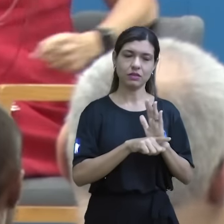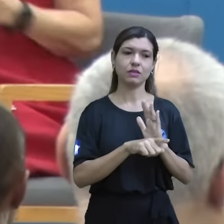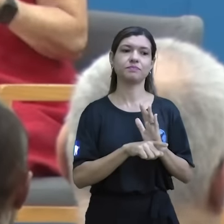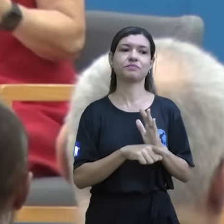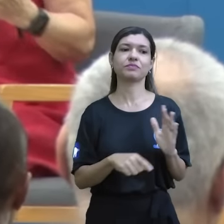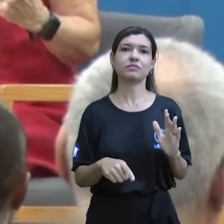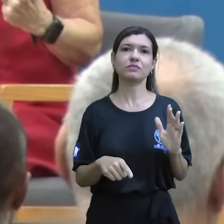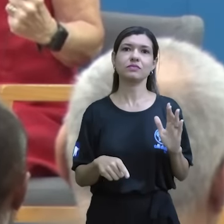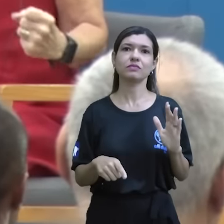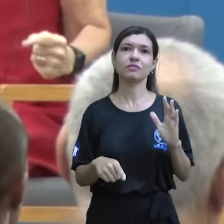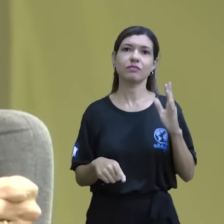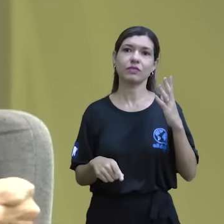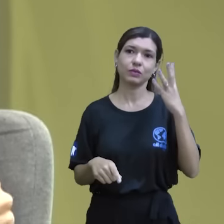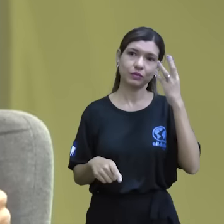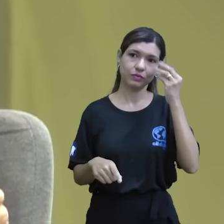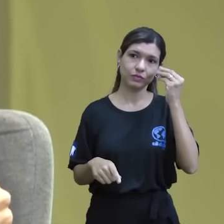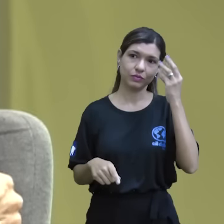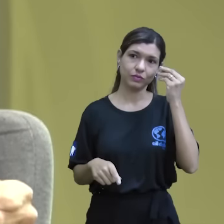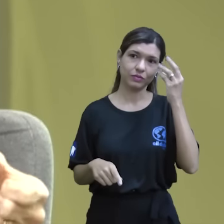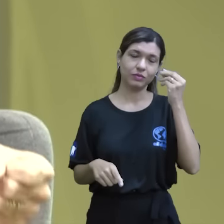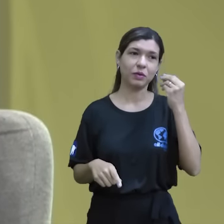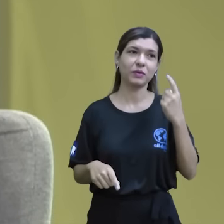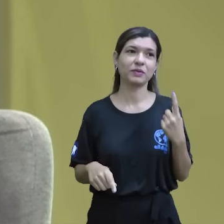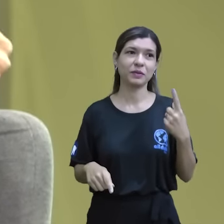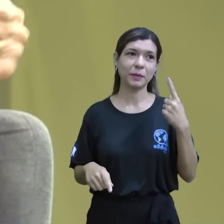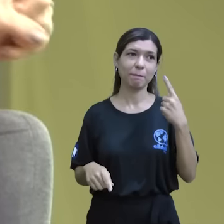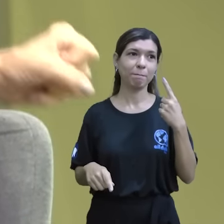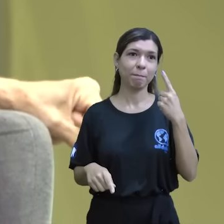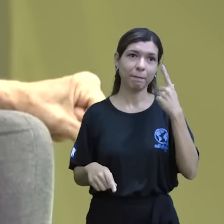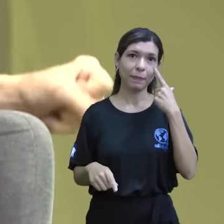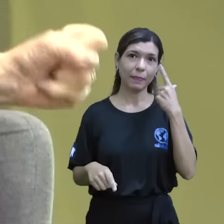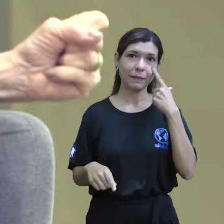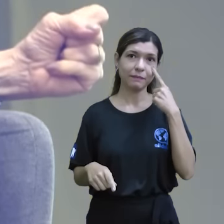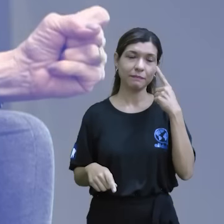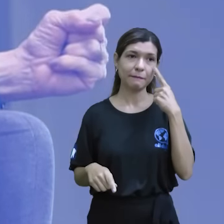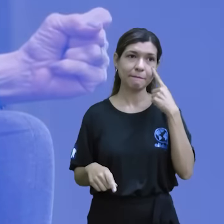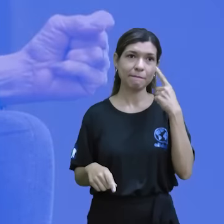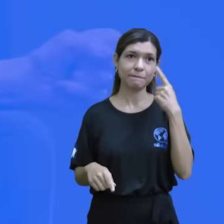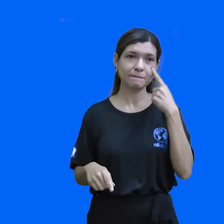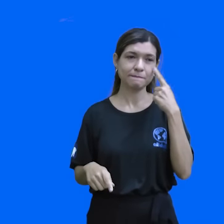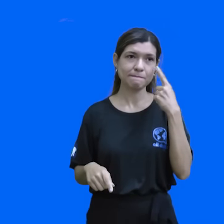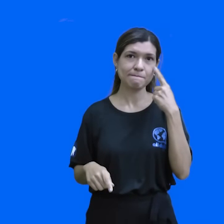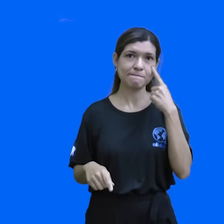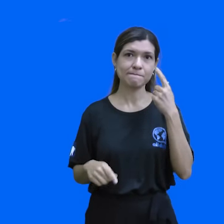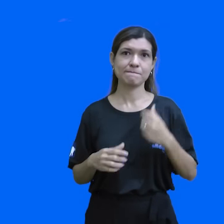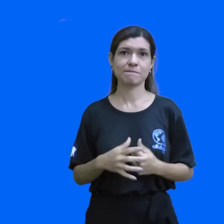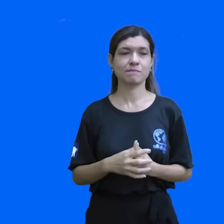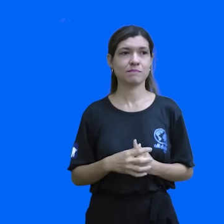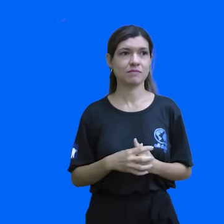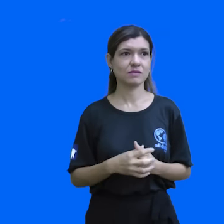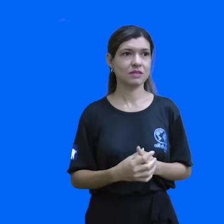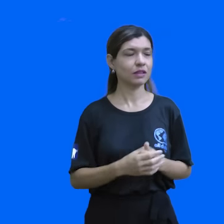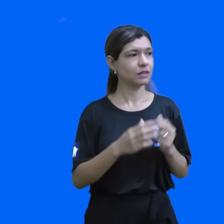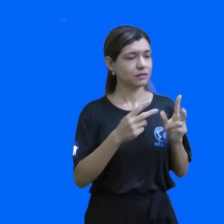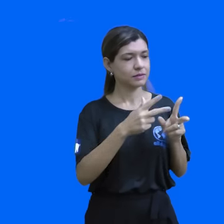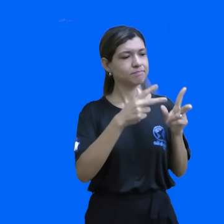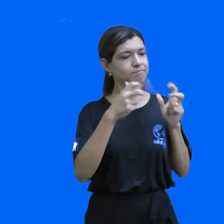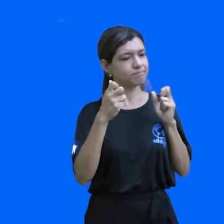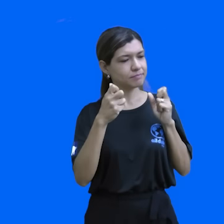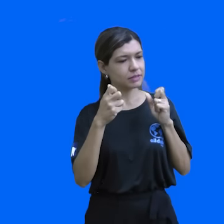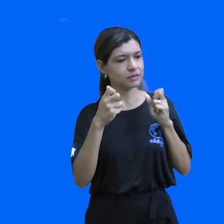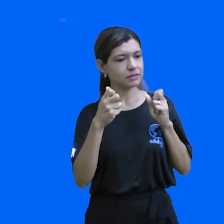ele tem uma dignidade aí. Né? Ele tem uma raiva. Ele está com raiva. está com pijama lá,